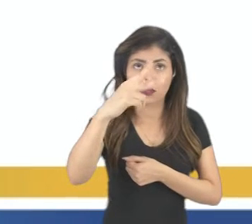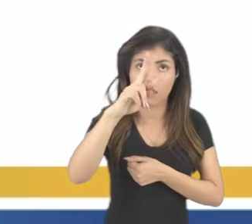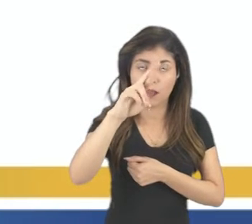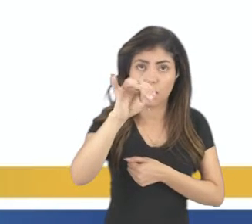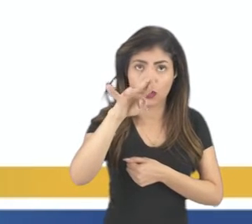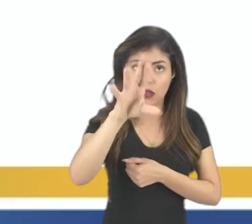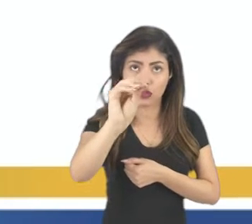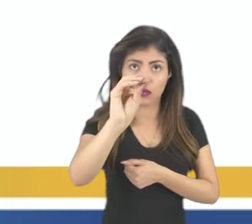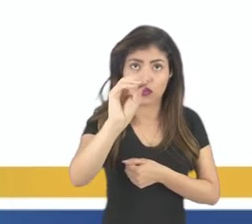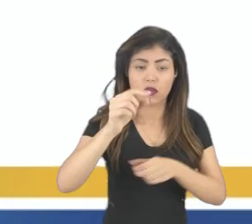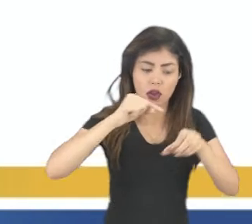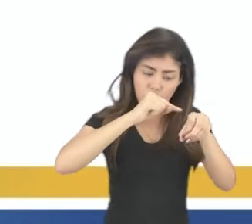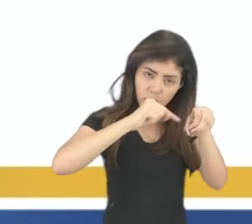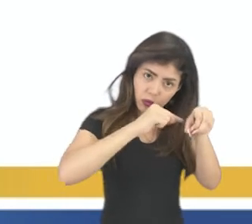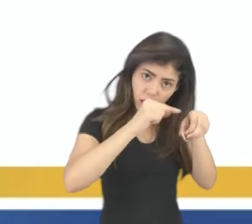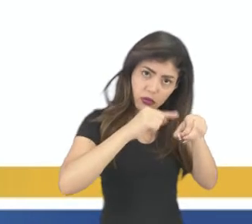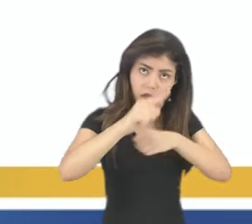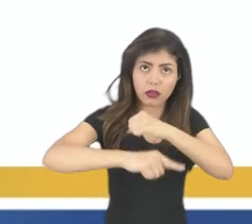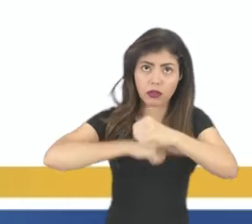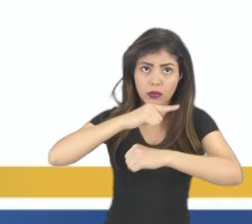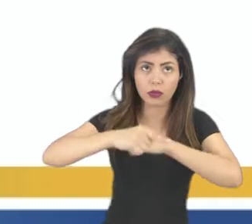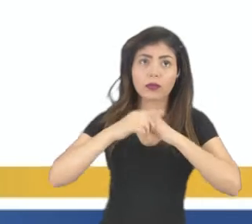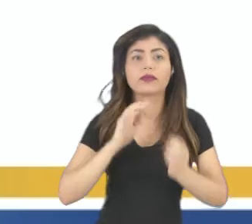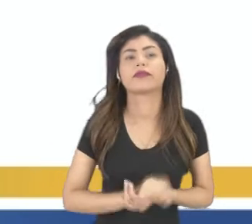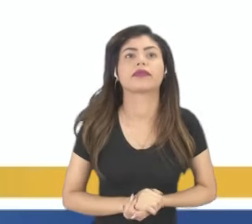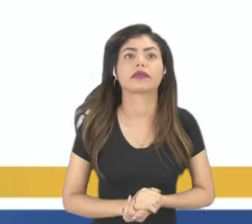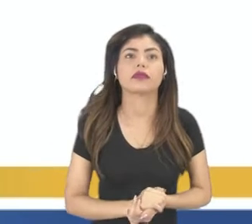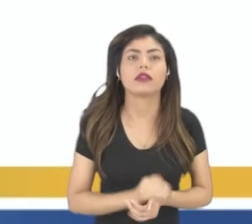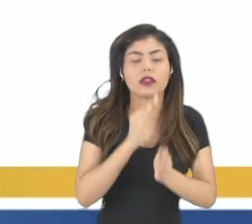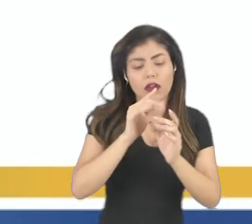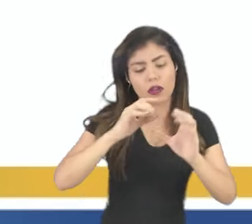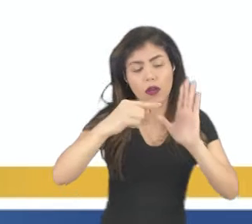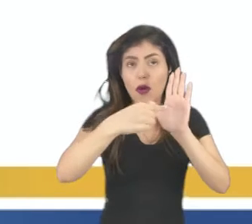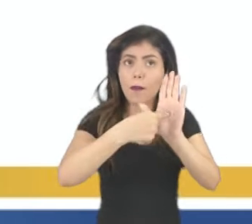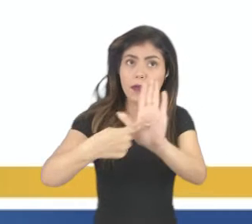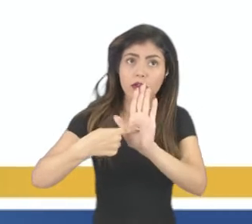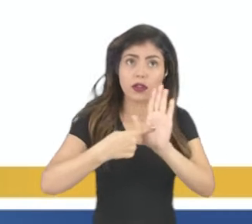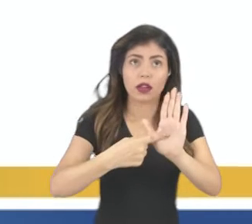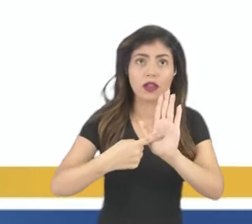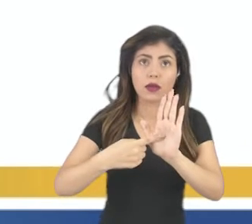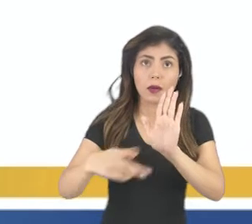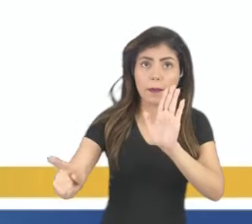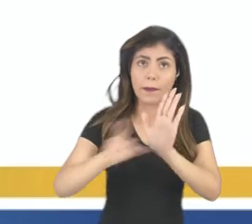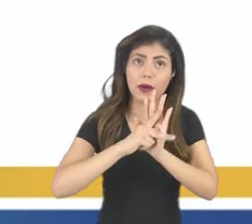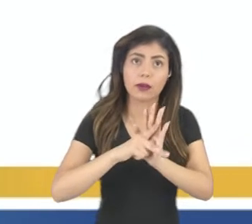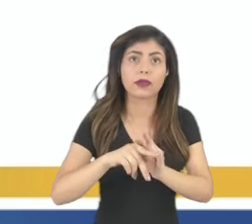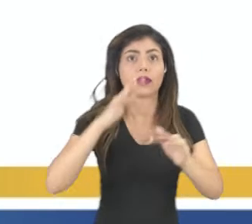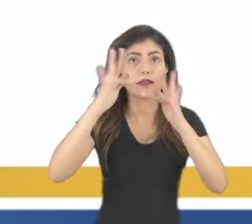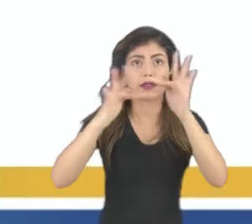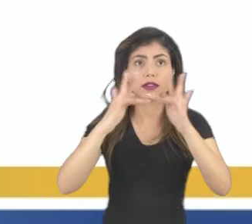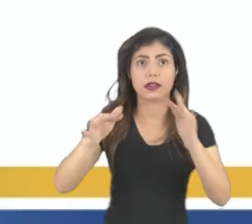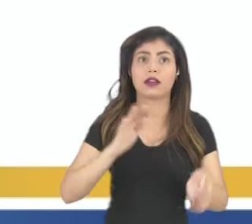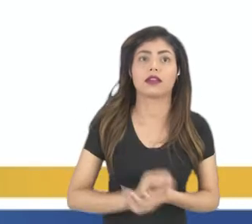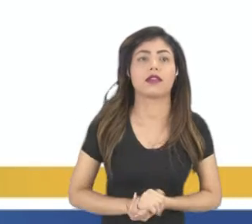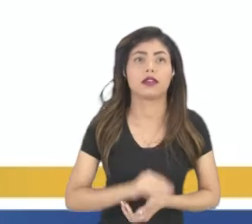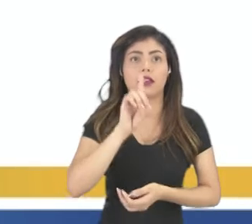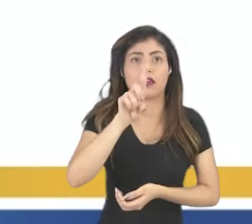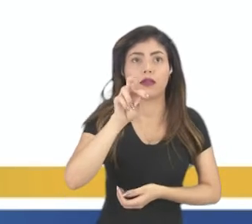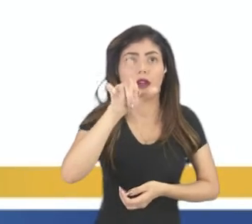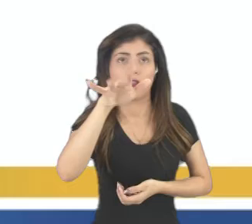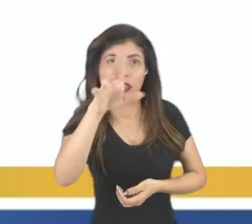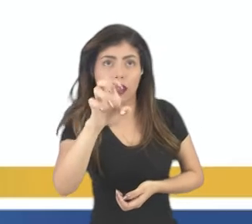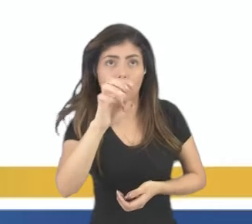do átomo no modelo padrão da física de partículas e nessa dualidade aí que é onde ela vai ser